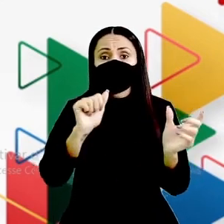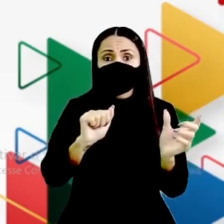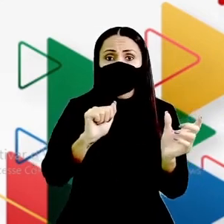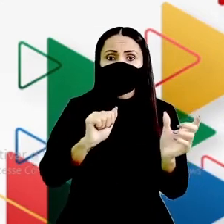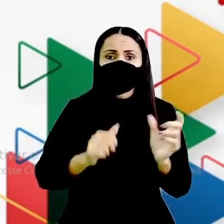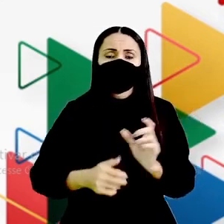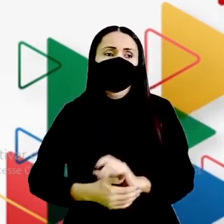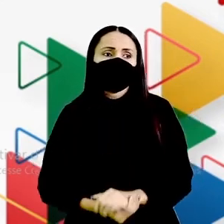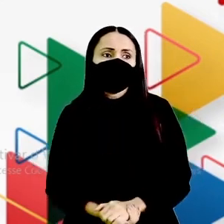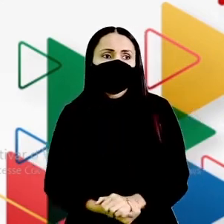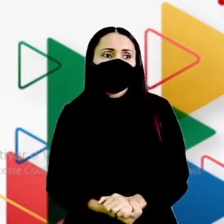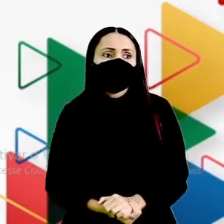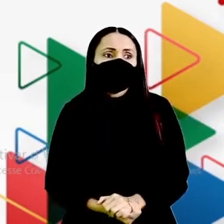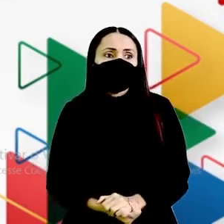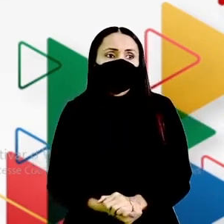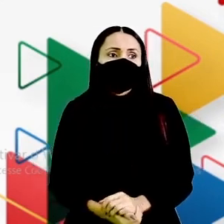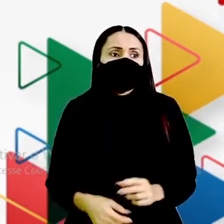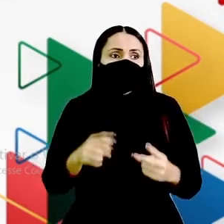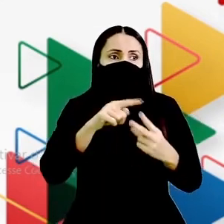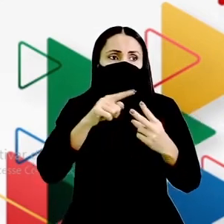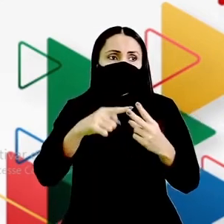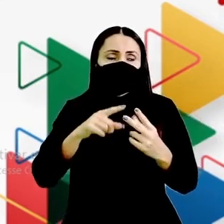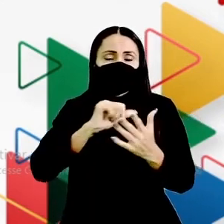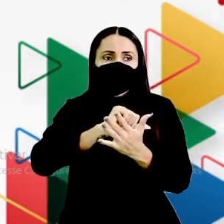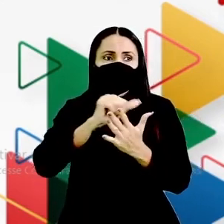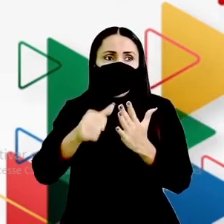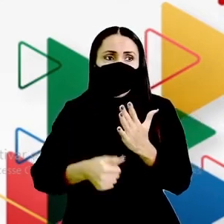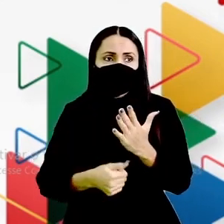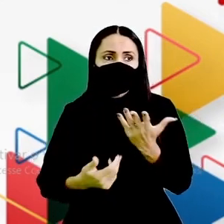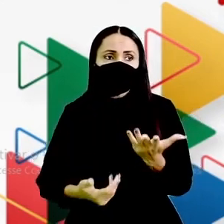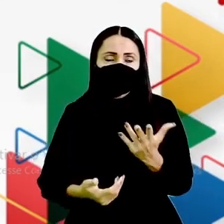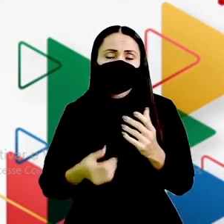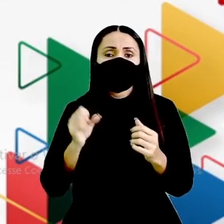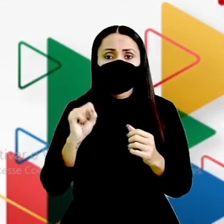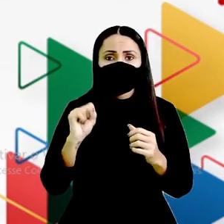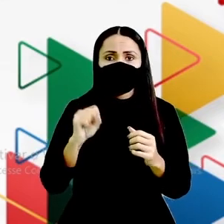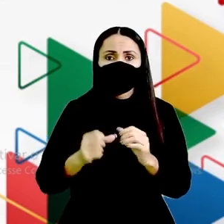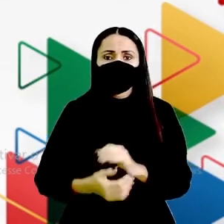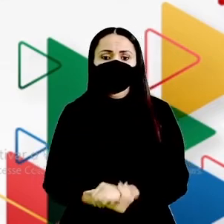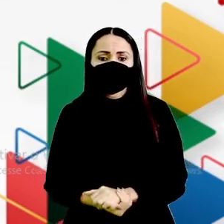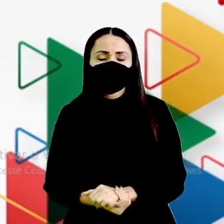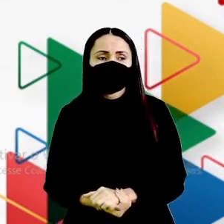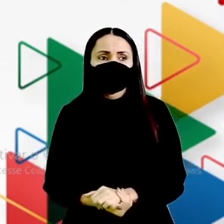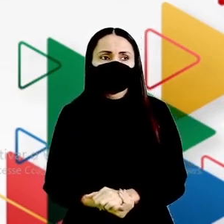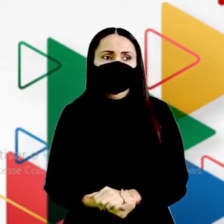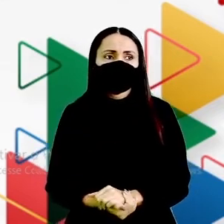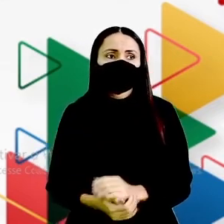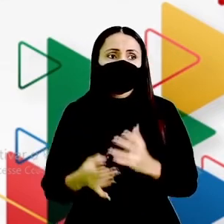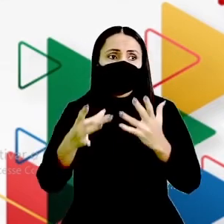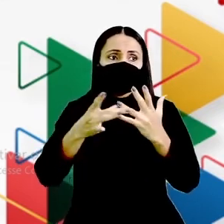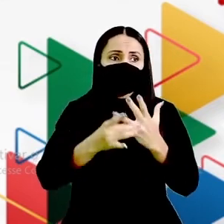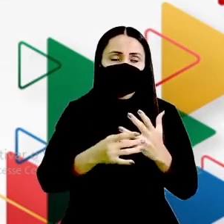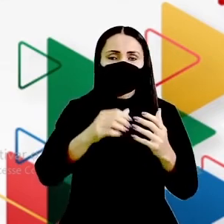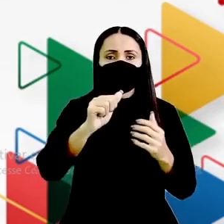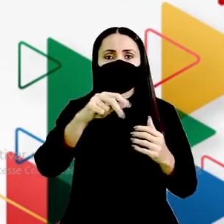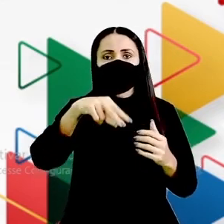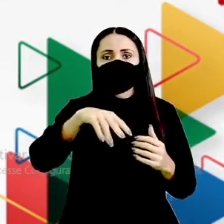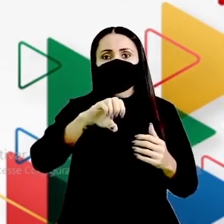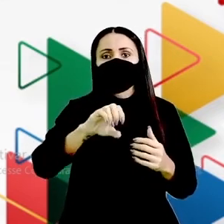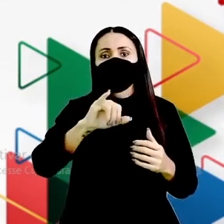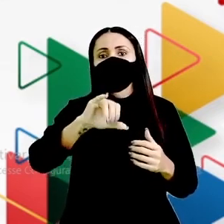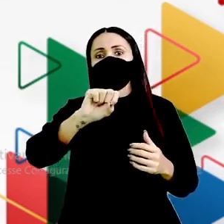palavra que tem duas vogais somente. Anéis tem duas vogais, hein? Anéis. Duas vogais, duas sílabas. Aí o aluno